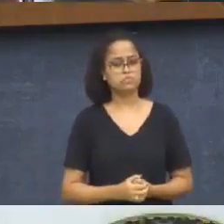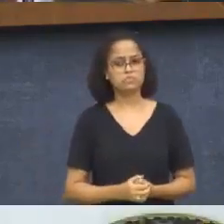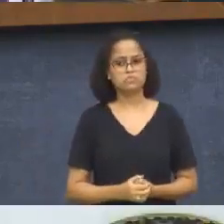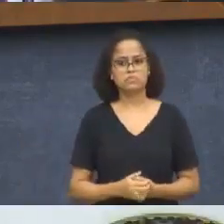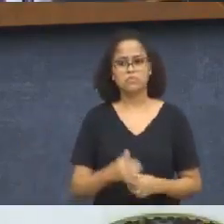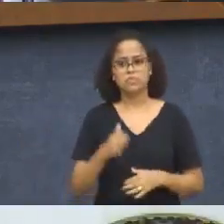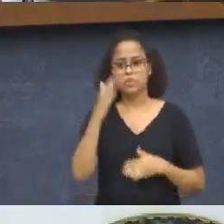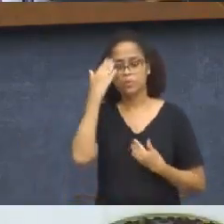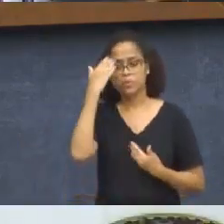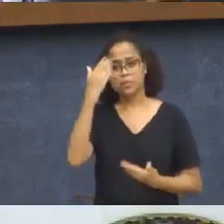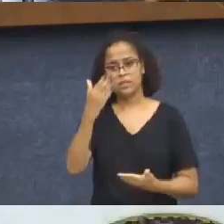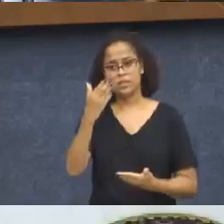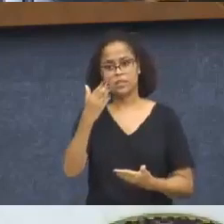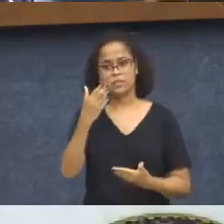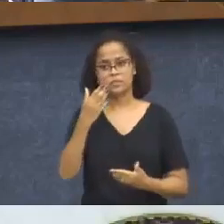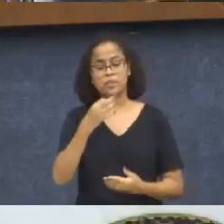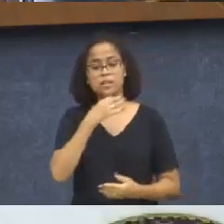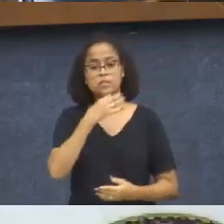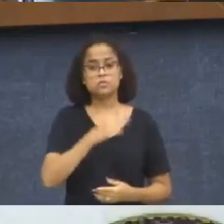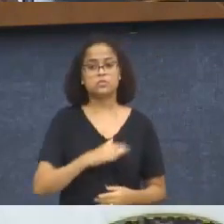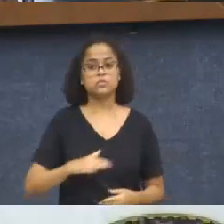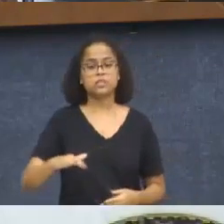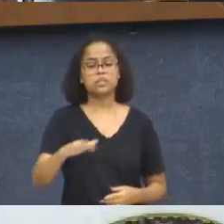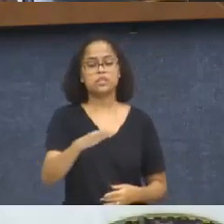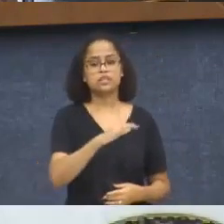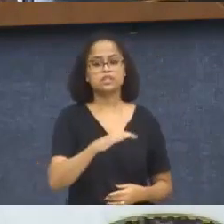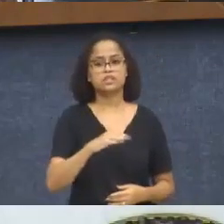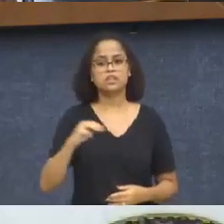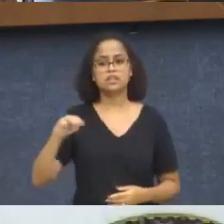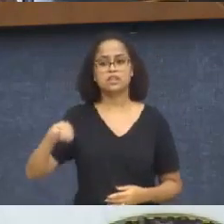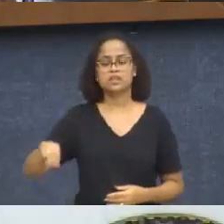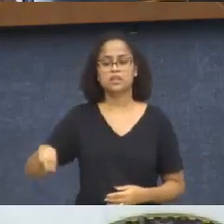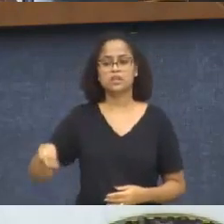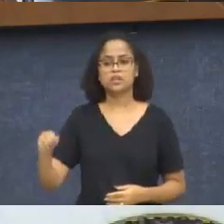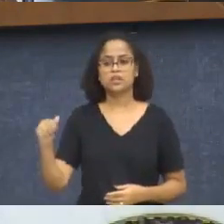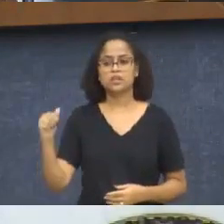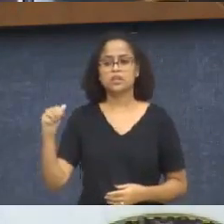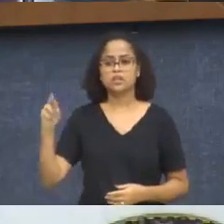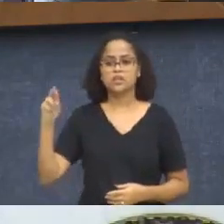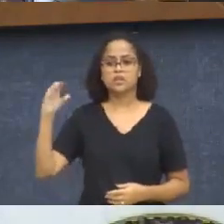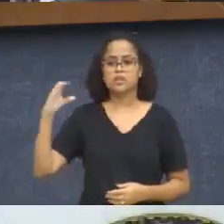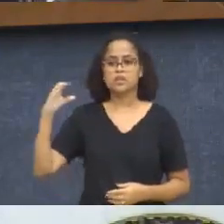Obrigado, meu querido. Assuntos gerais, vereadora Marcela Tropia, Partido Novo, secretária-geral dessa casa.